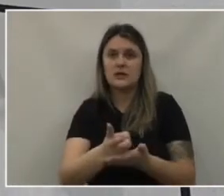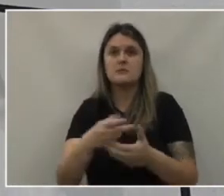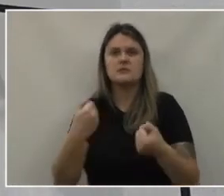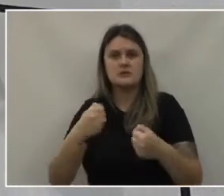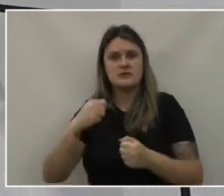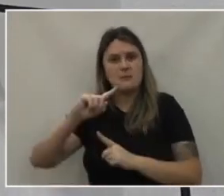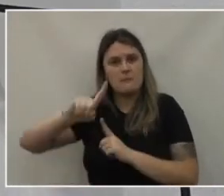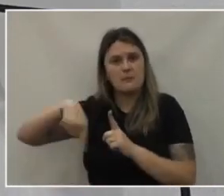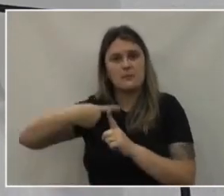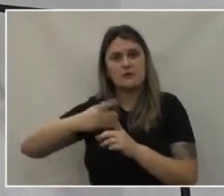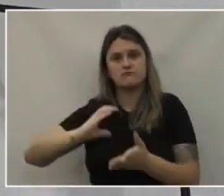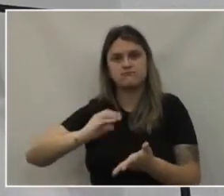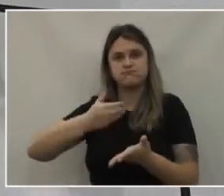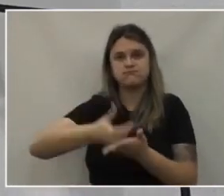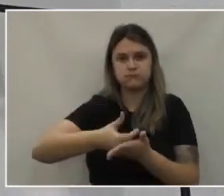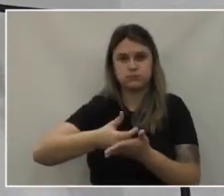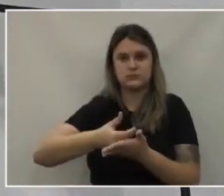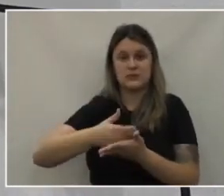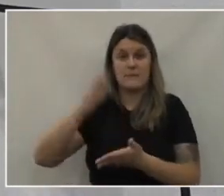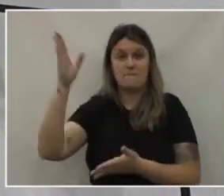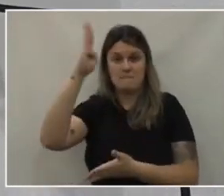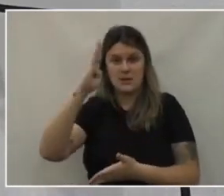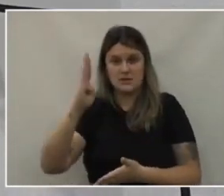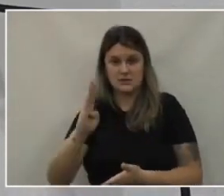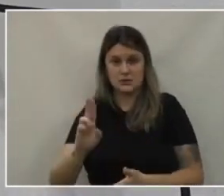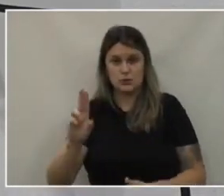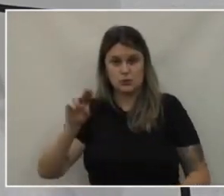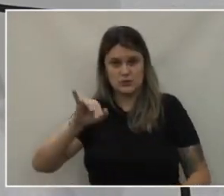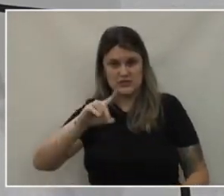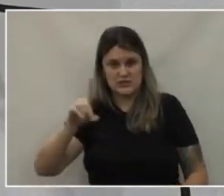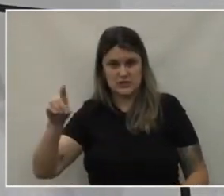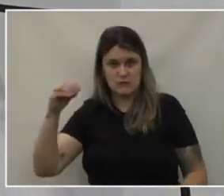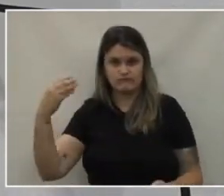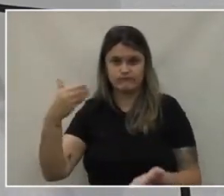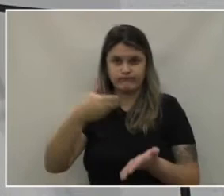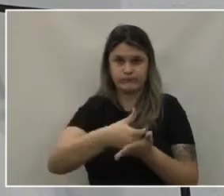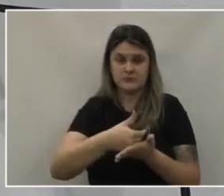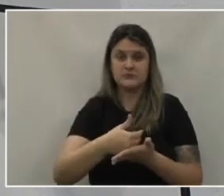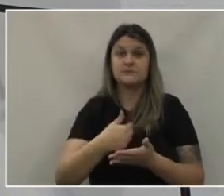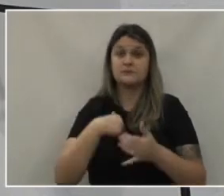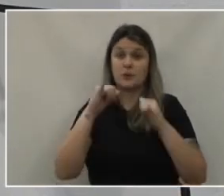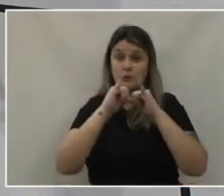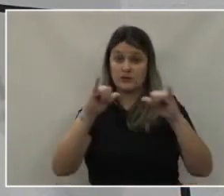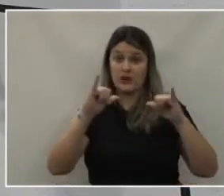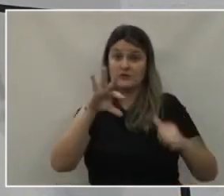recursos da União. Eu quero aproveitar a oportunidade para destacar que os